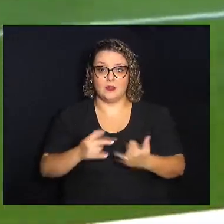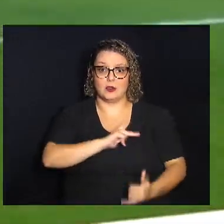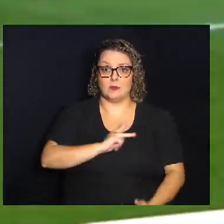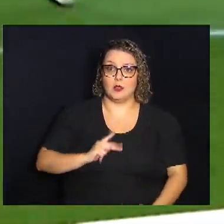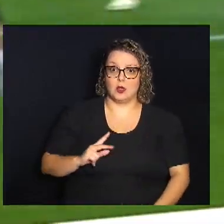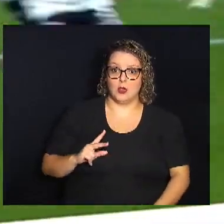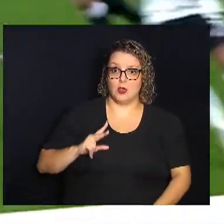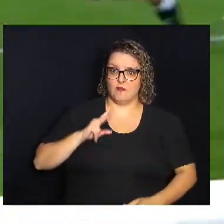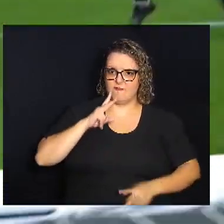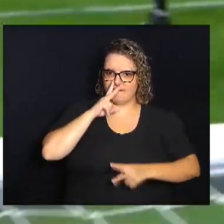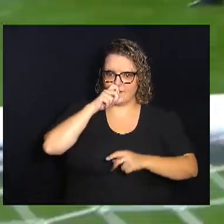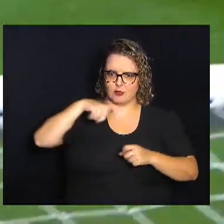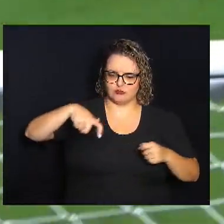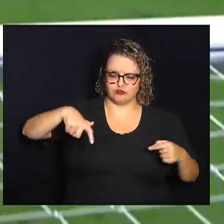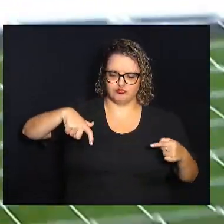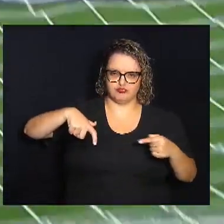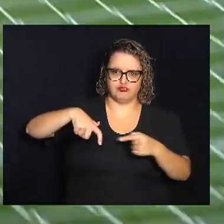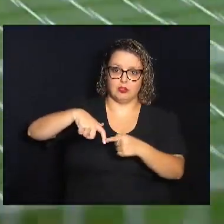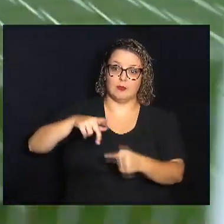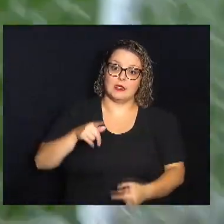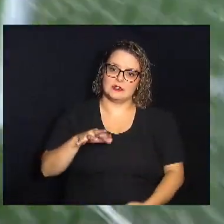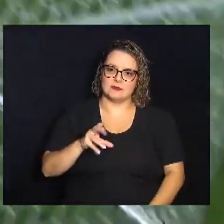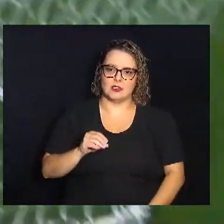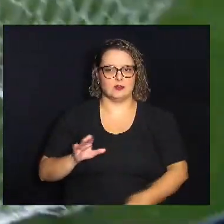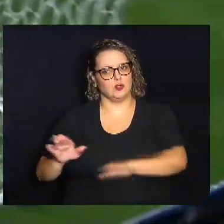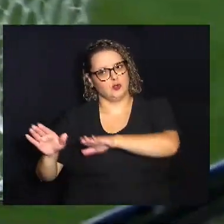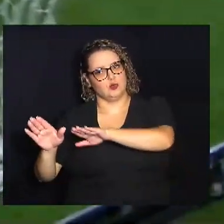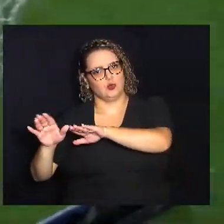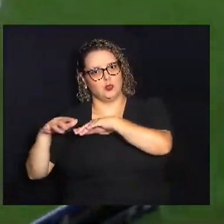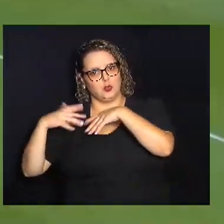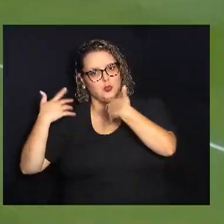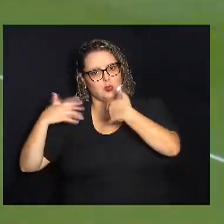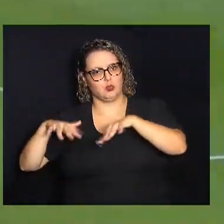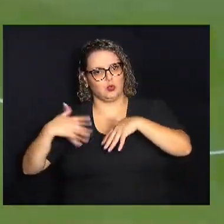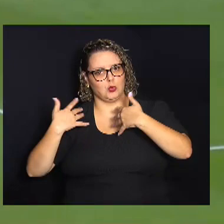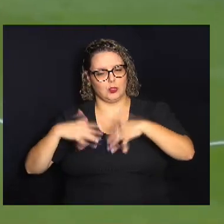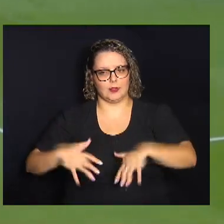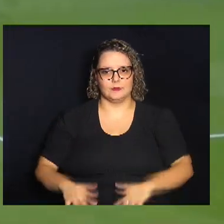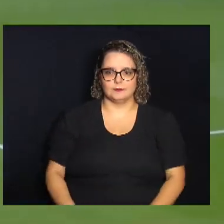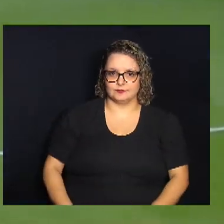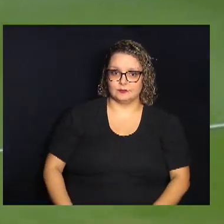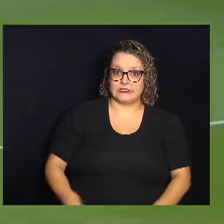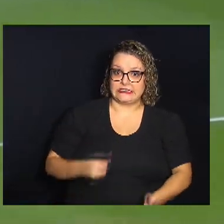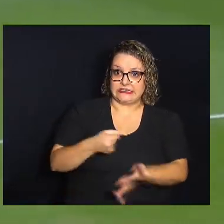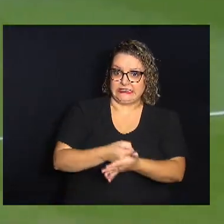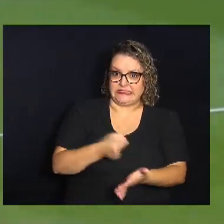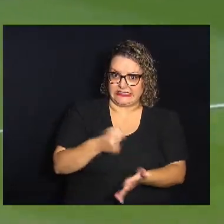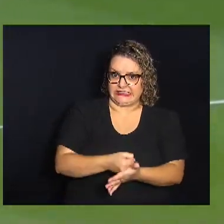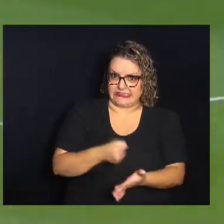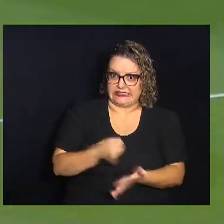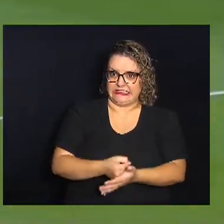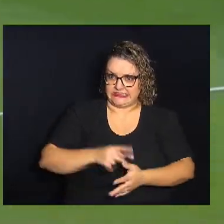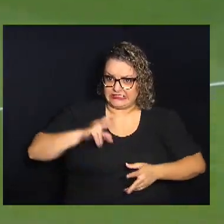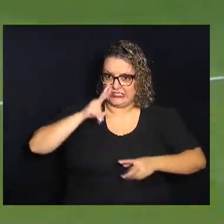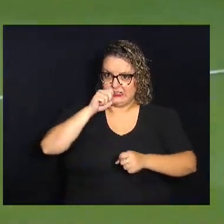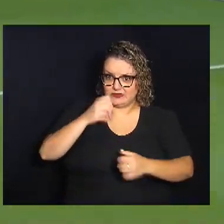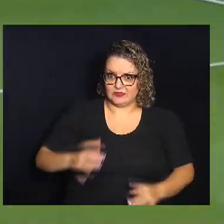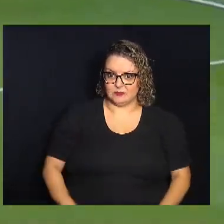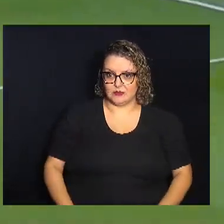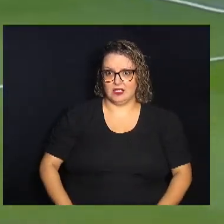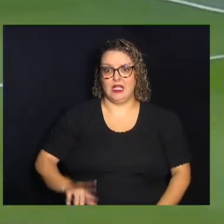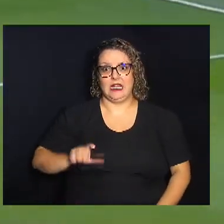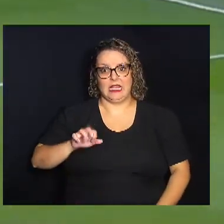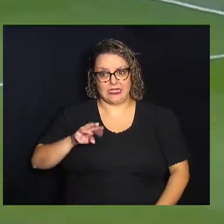forte no canto, mas Pedro Rocha conseguiu espalmar. A pressão era intensa, cobrança de lateral